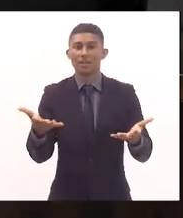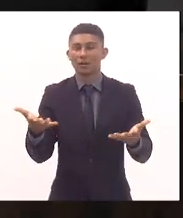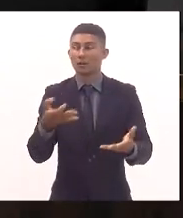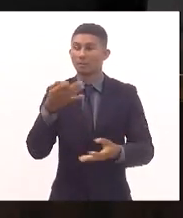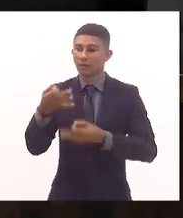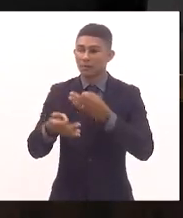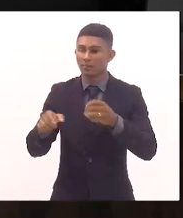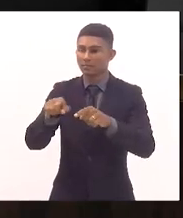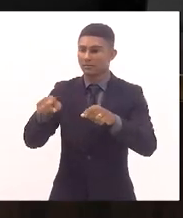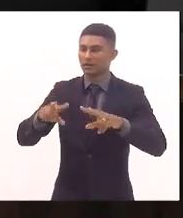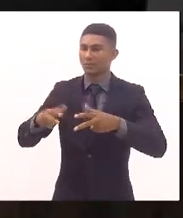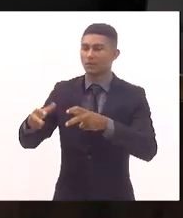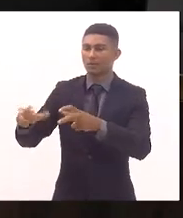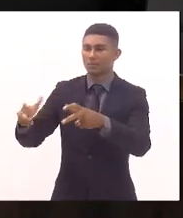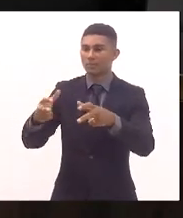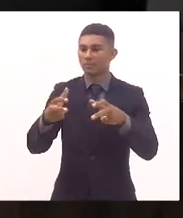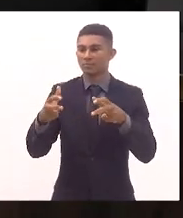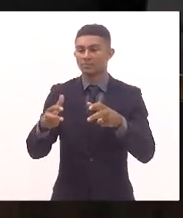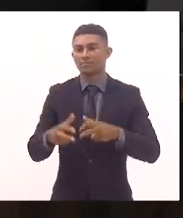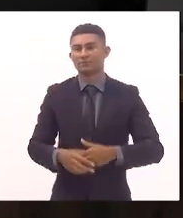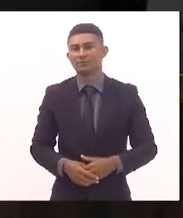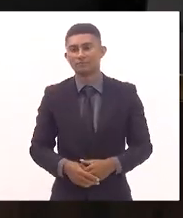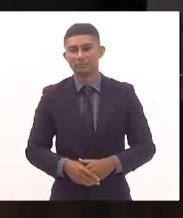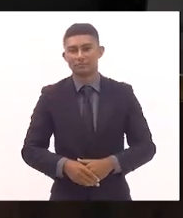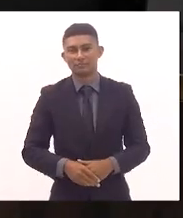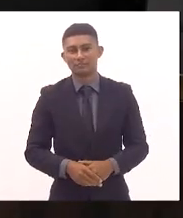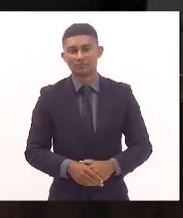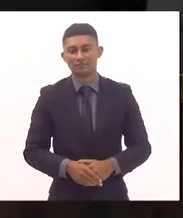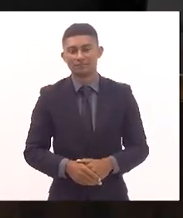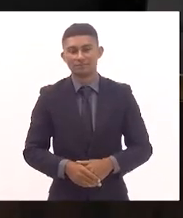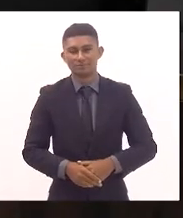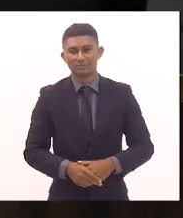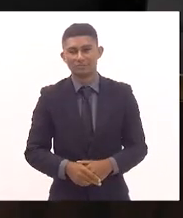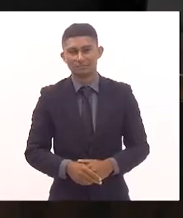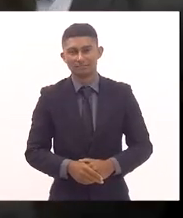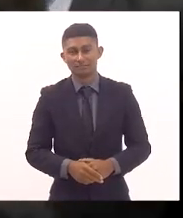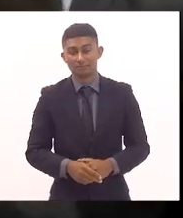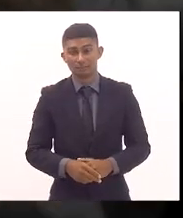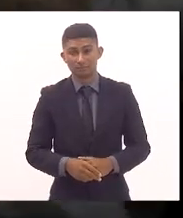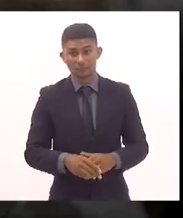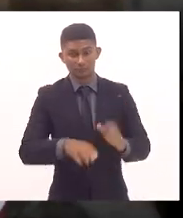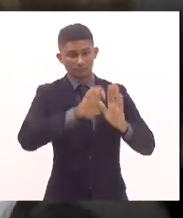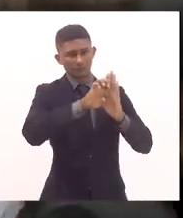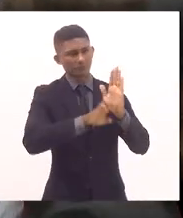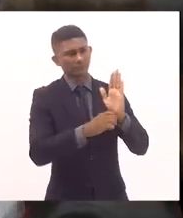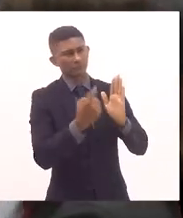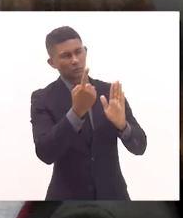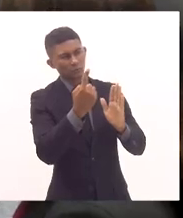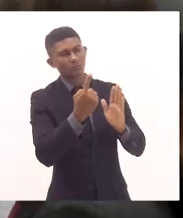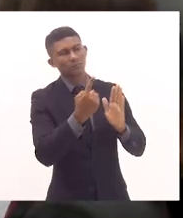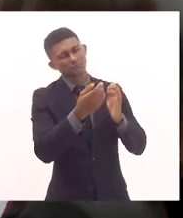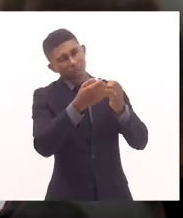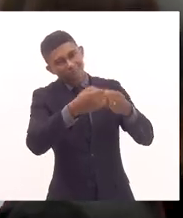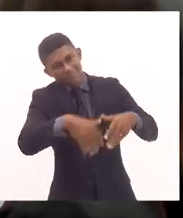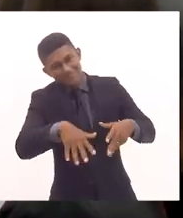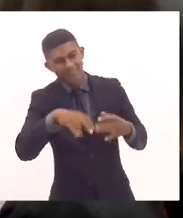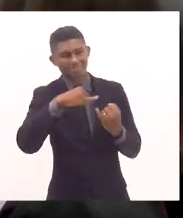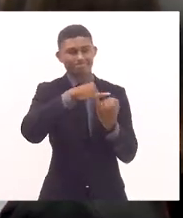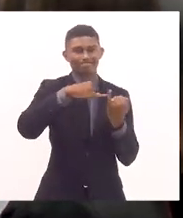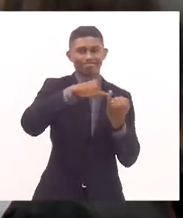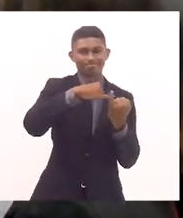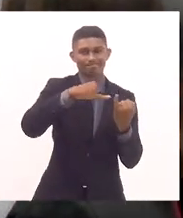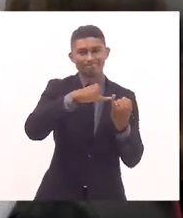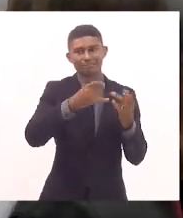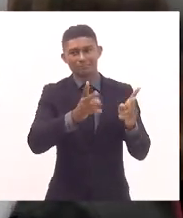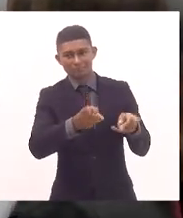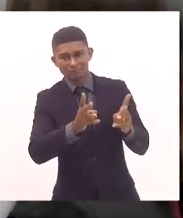demais comissões. Presidente, é que a 1, ela está parcialmente prejudicada. Então, a gente vai